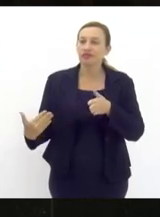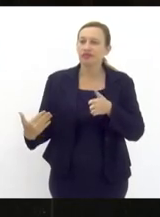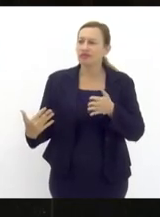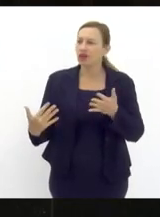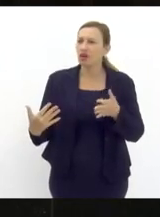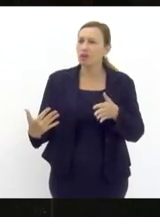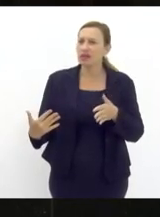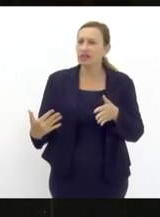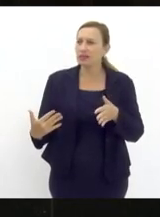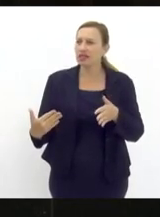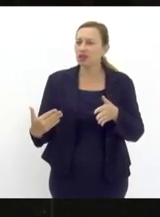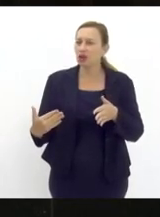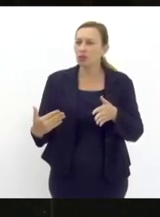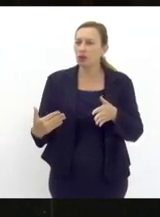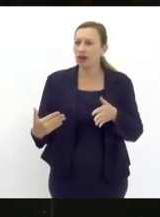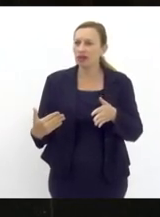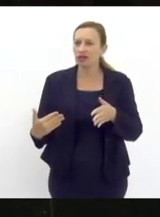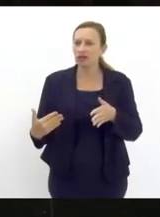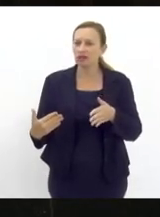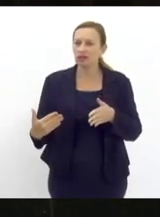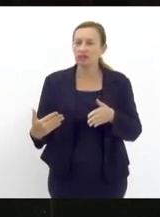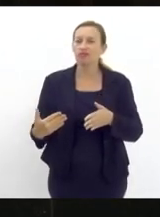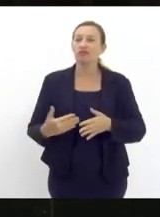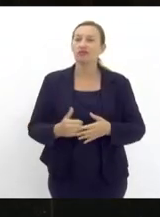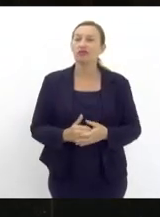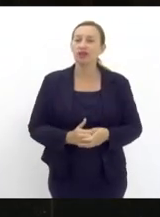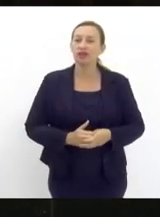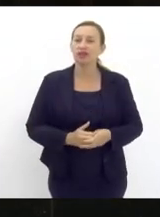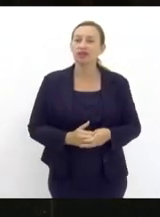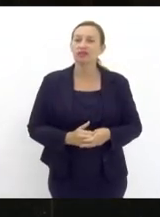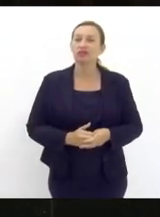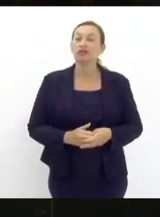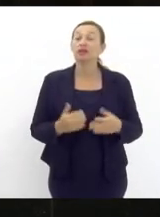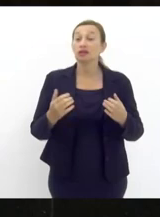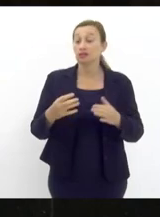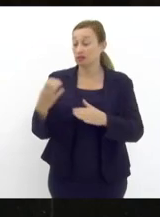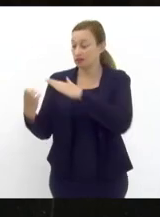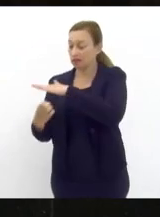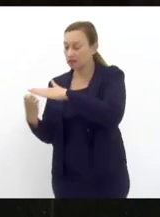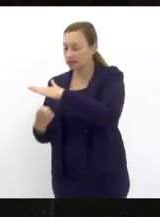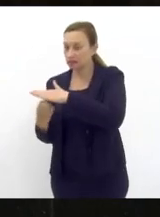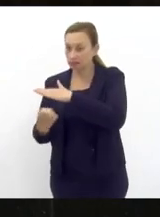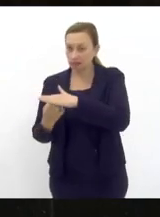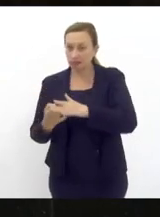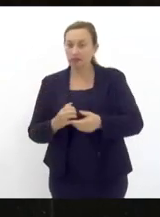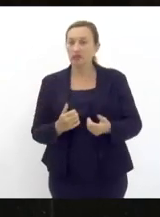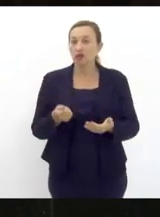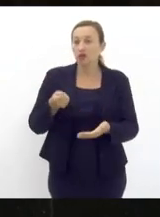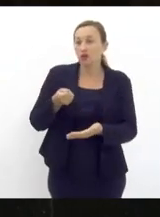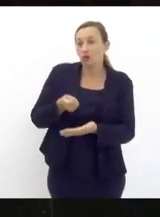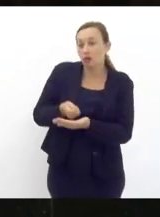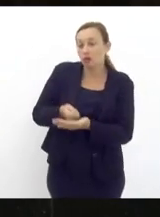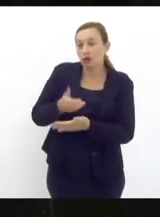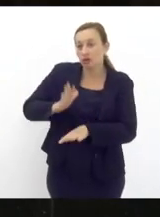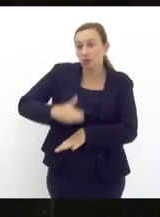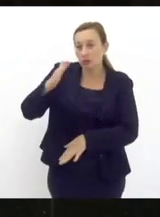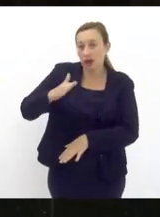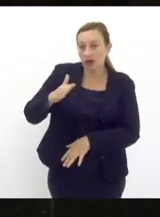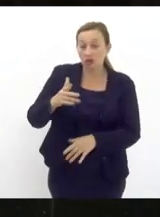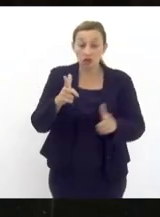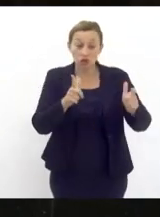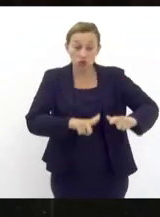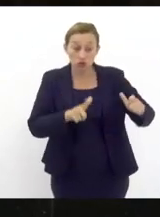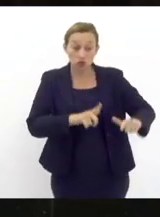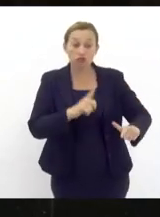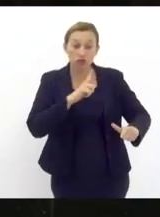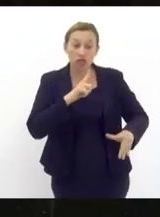ser melhores estipuladas as concessionárias estão cobrando mais de onde já